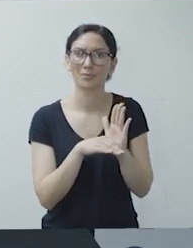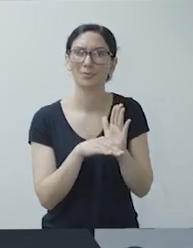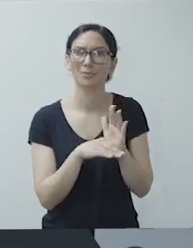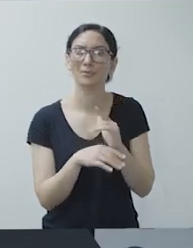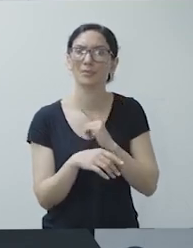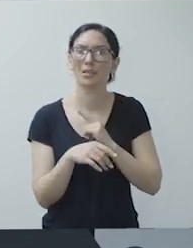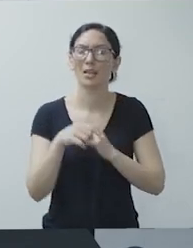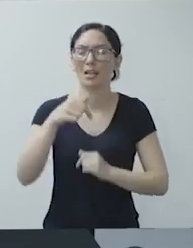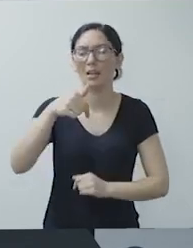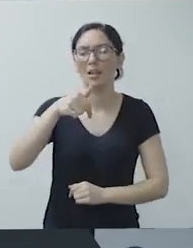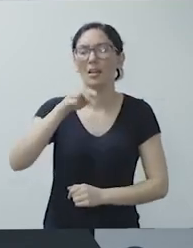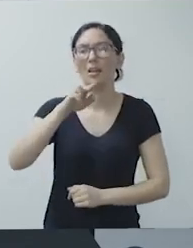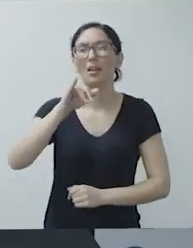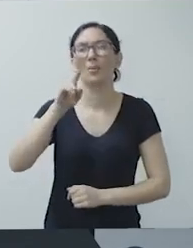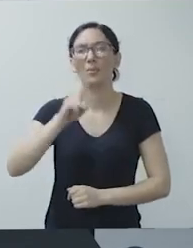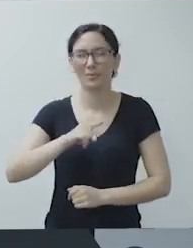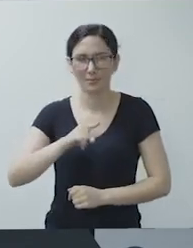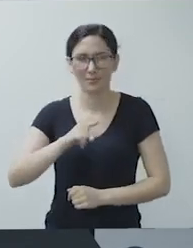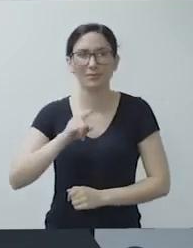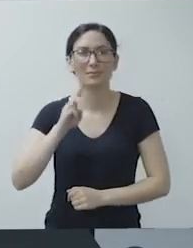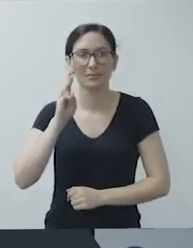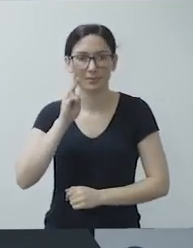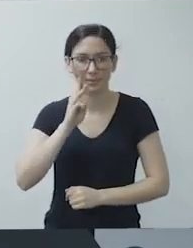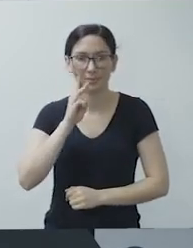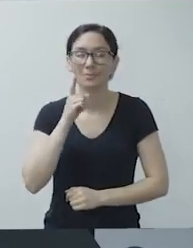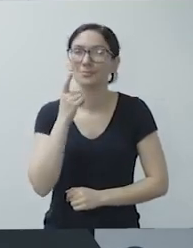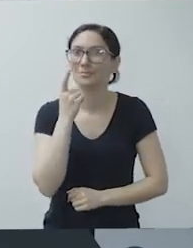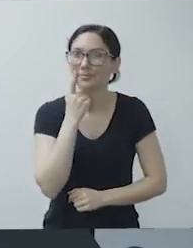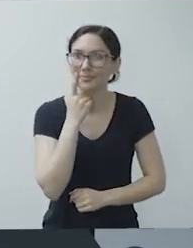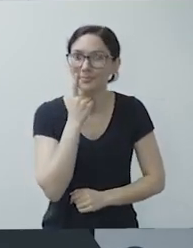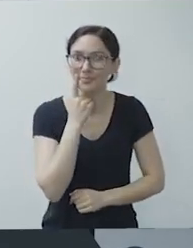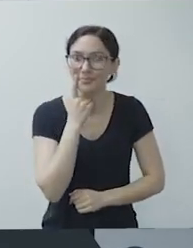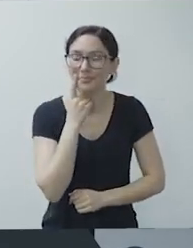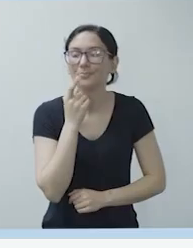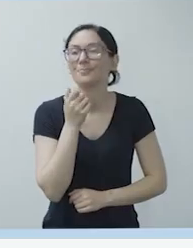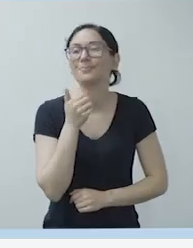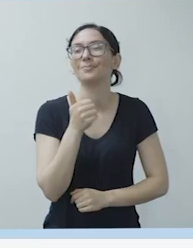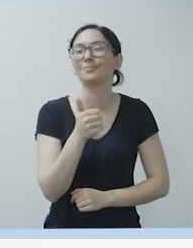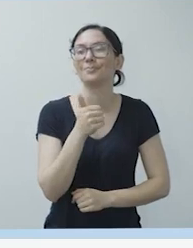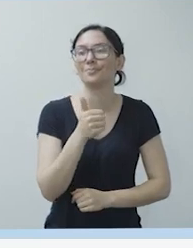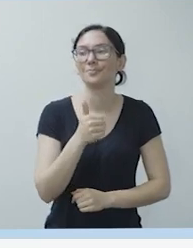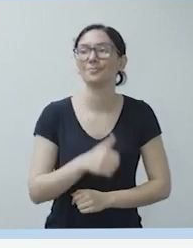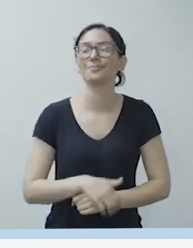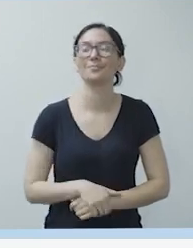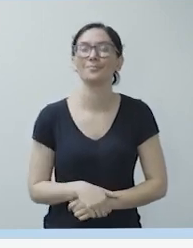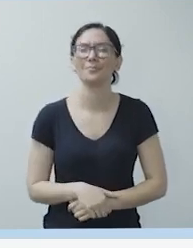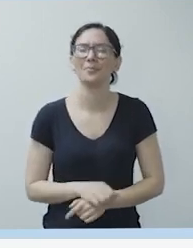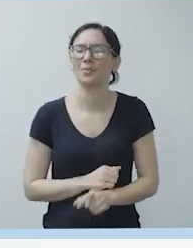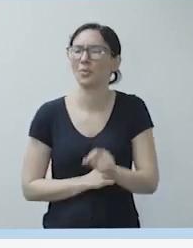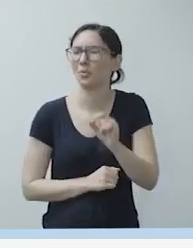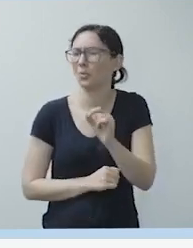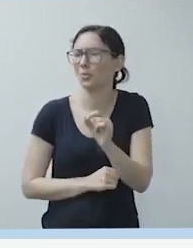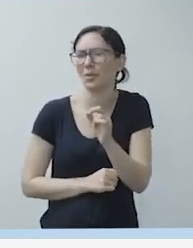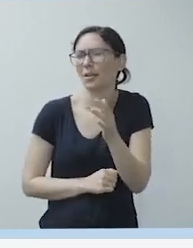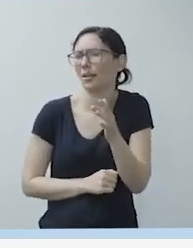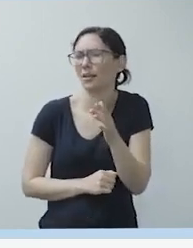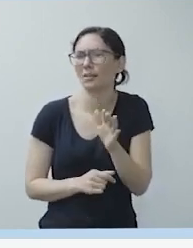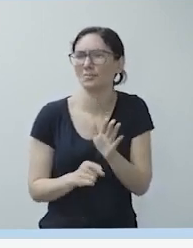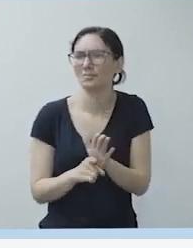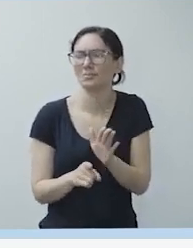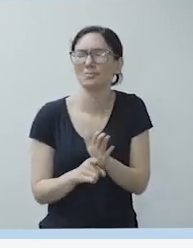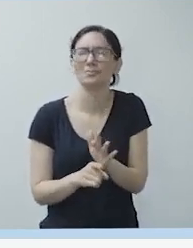um quiz hoje na nossa aula, não é mesmo? Vamos para o nosso quiz? O que será que nós vamos ter nesse